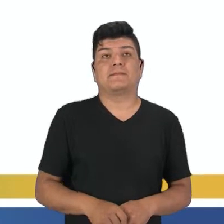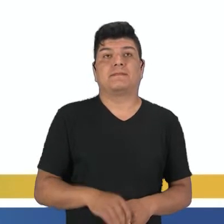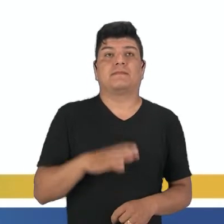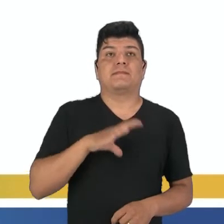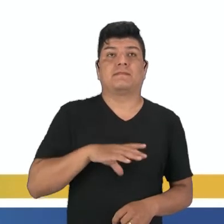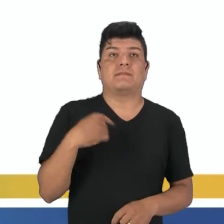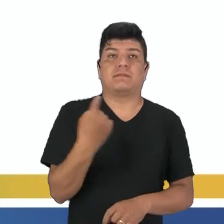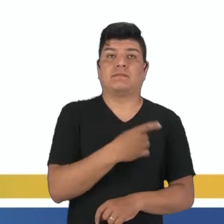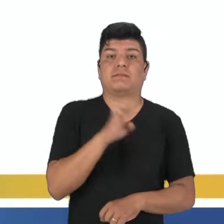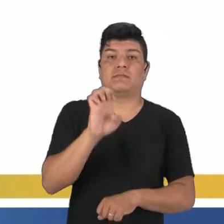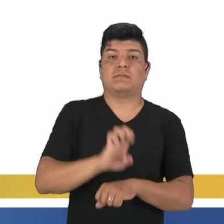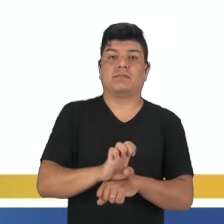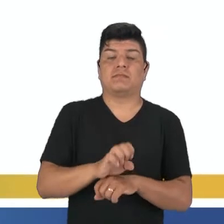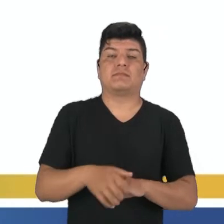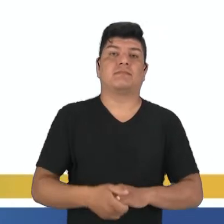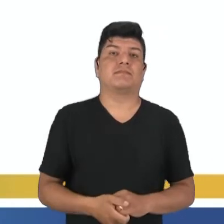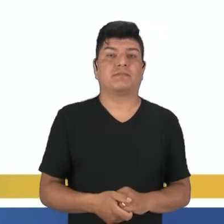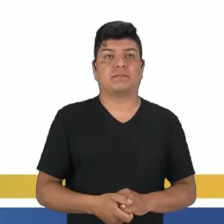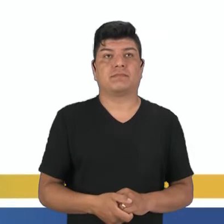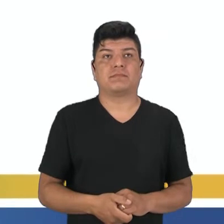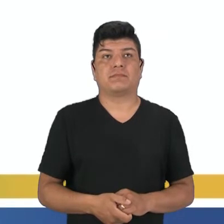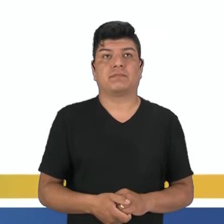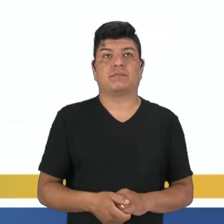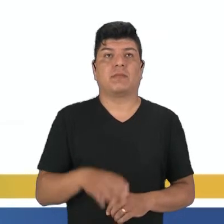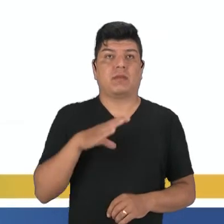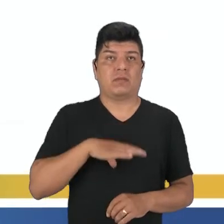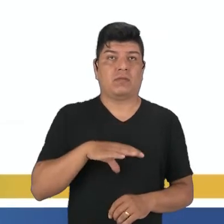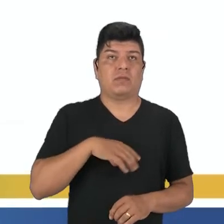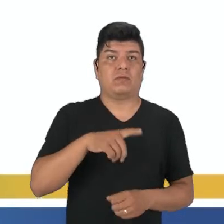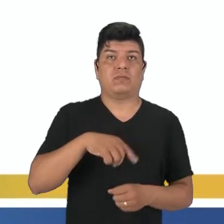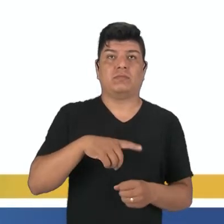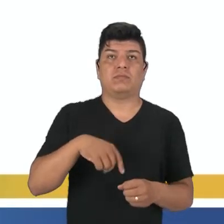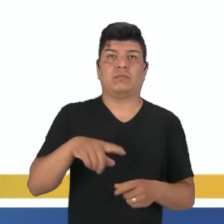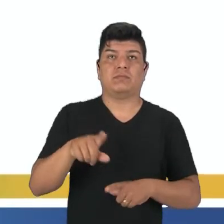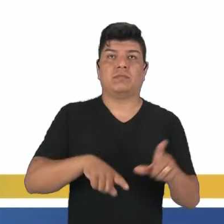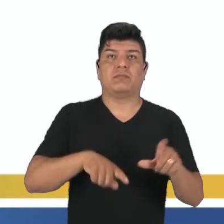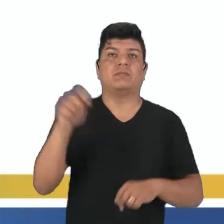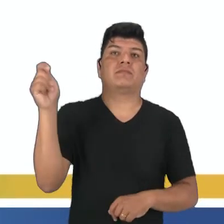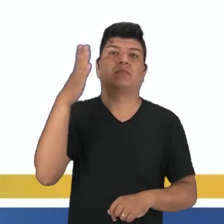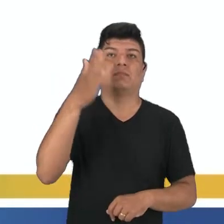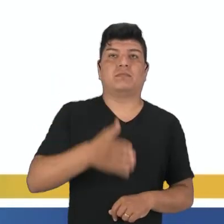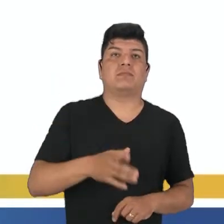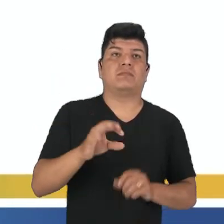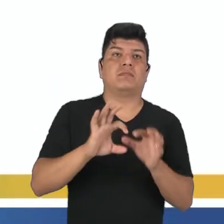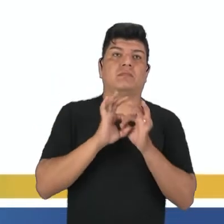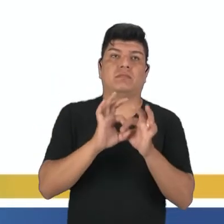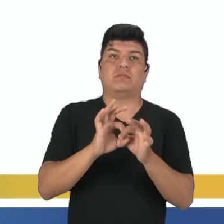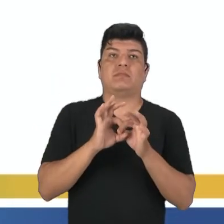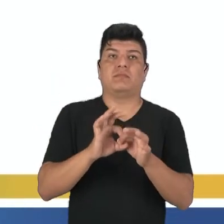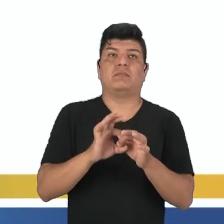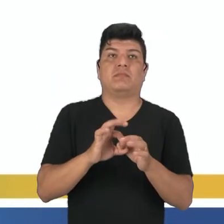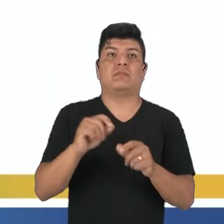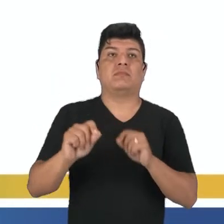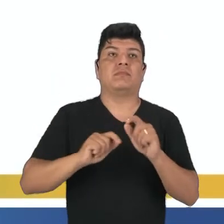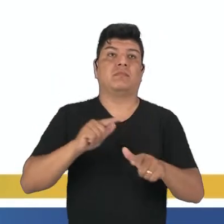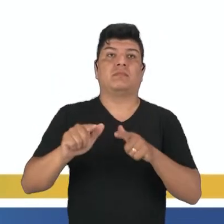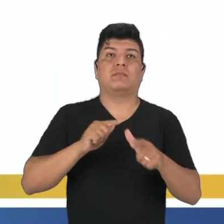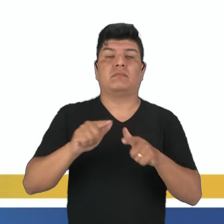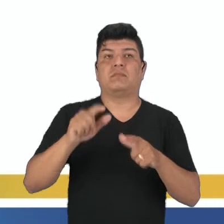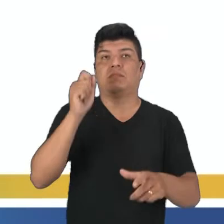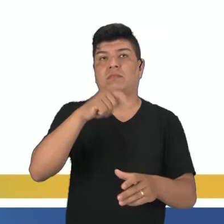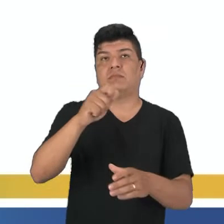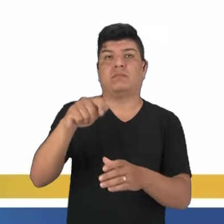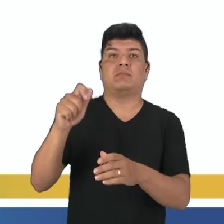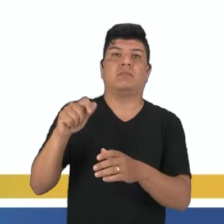A urbanização em nosso estado. A urbanização nos municípios acreanos está diretamente ligada à